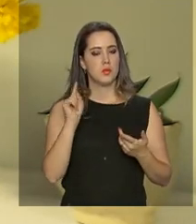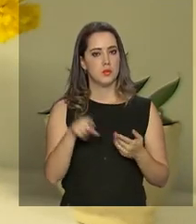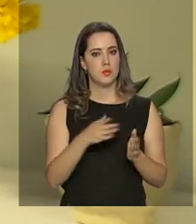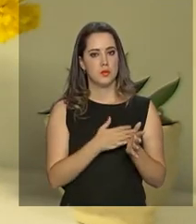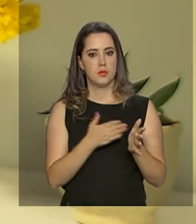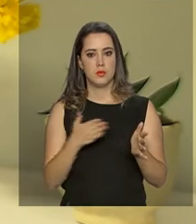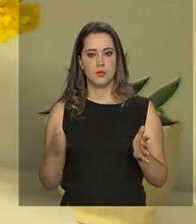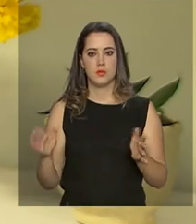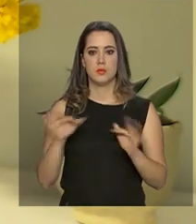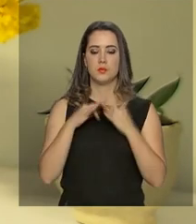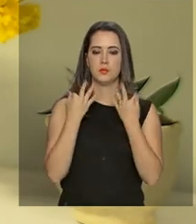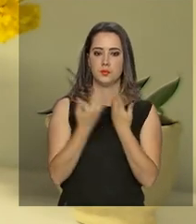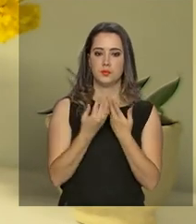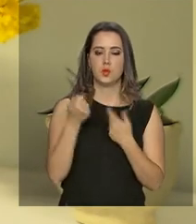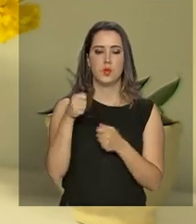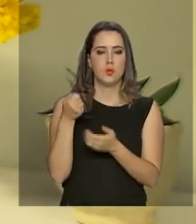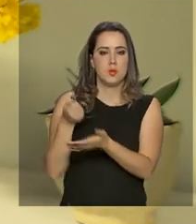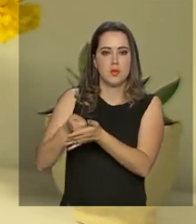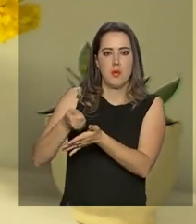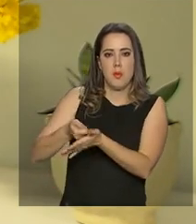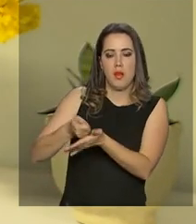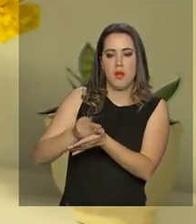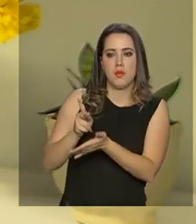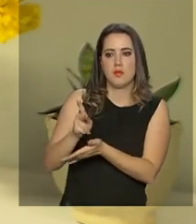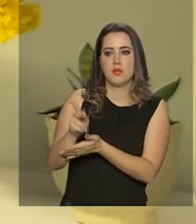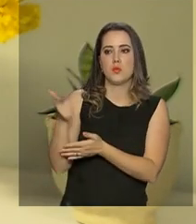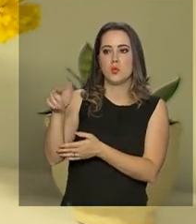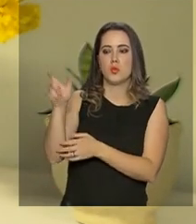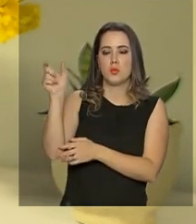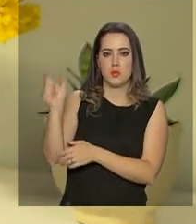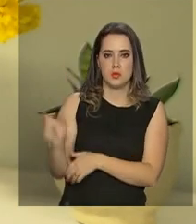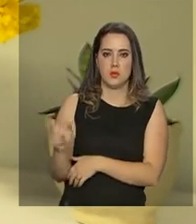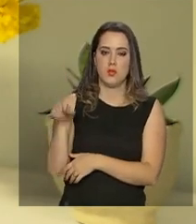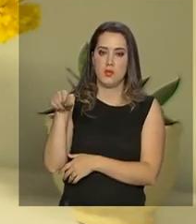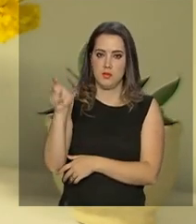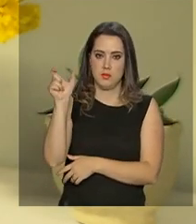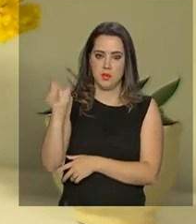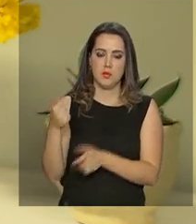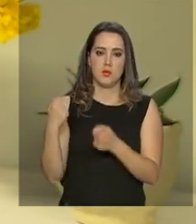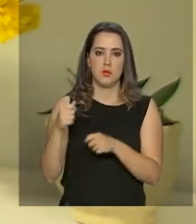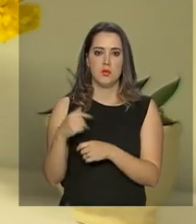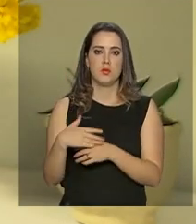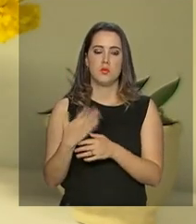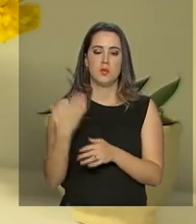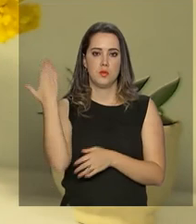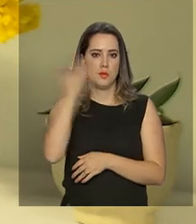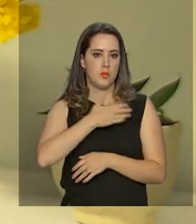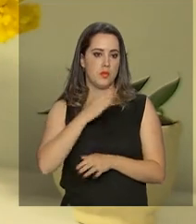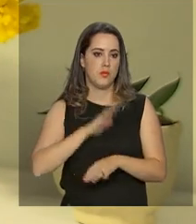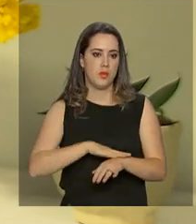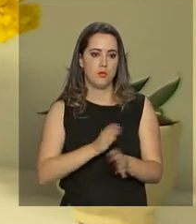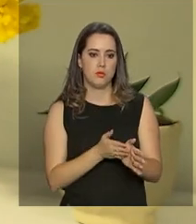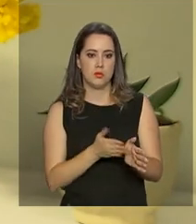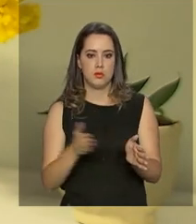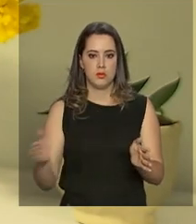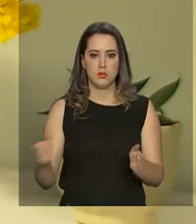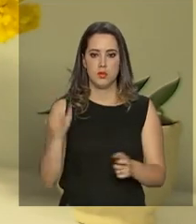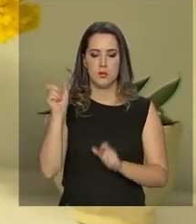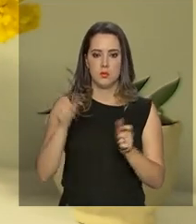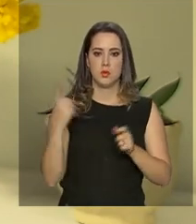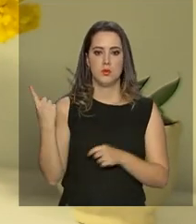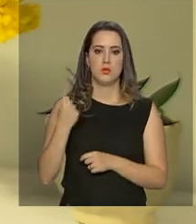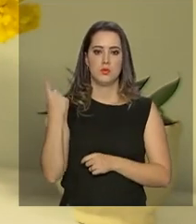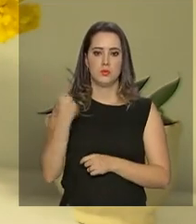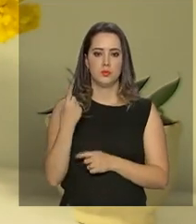regime de economia familiar sem auxílio permanente de terceiros essas pessoas vão ter que comprovar um período no caso do contribuinte individual